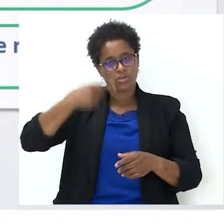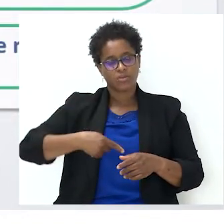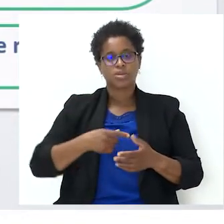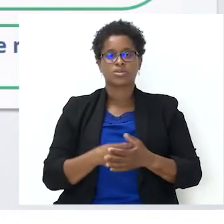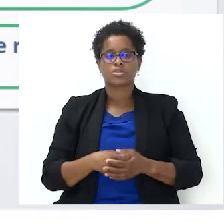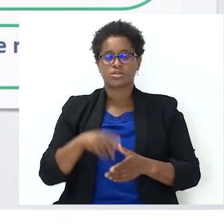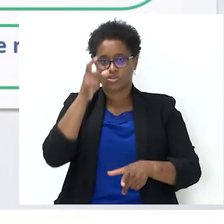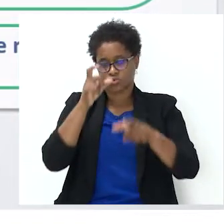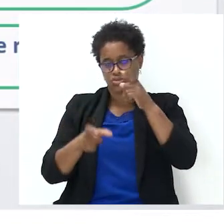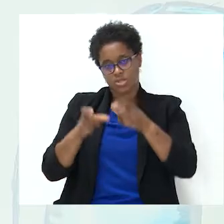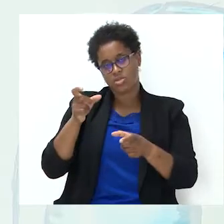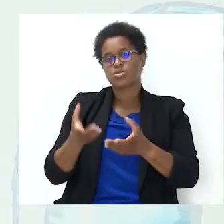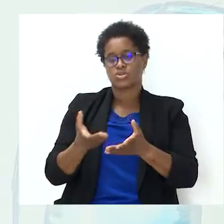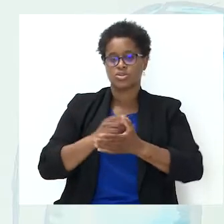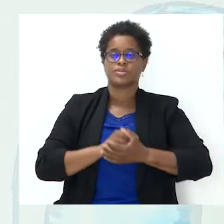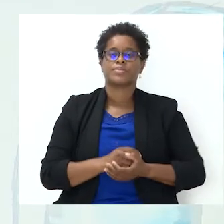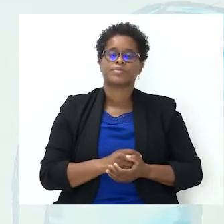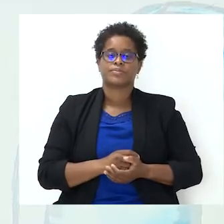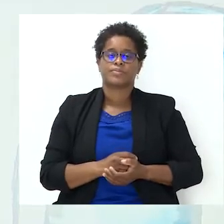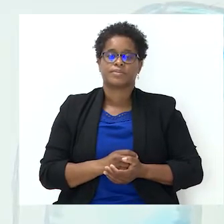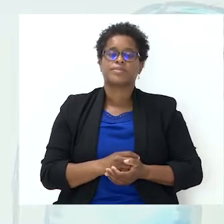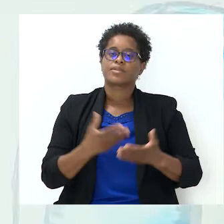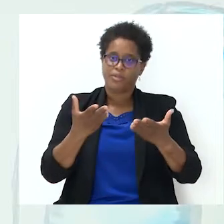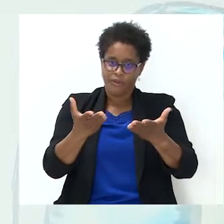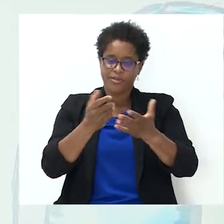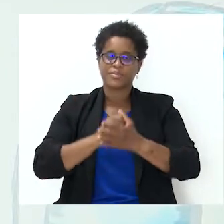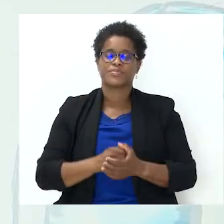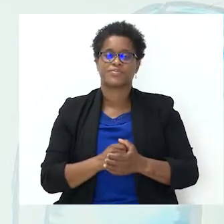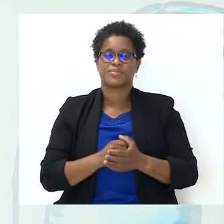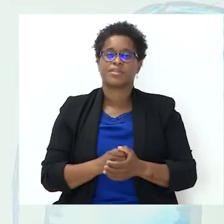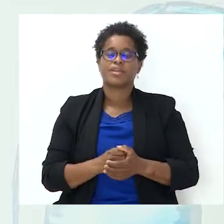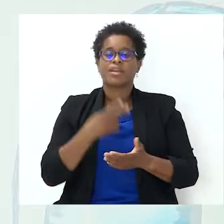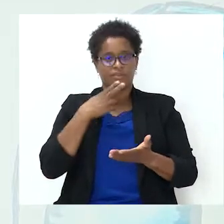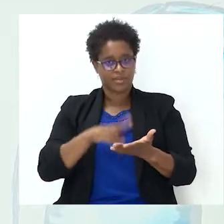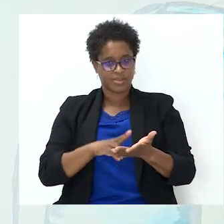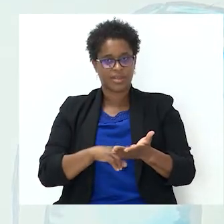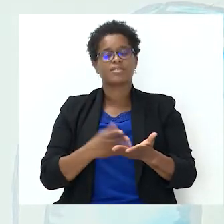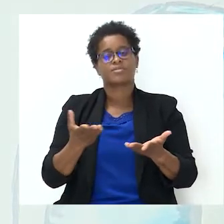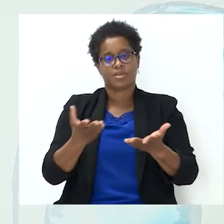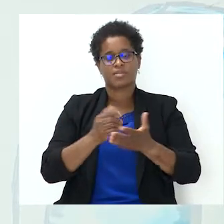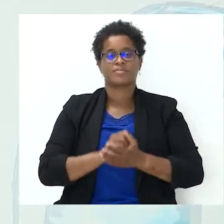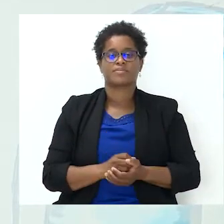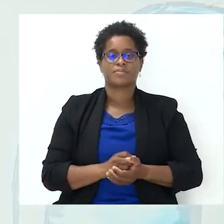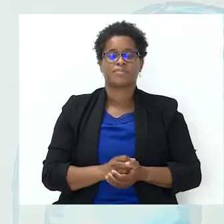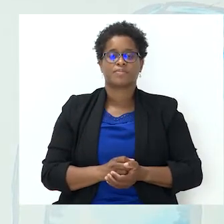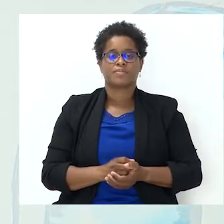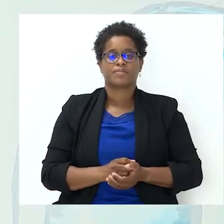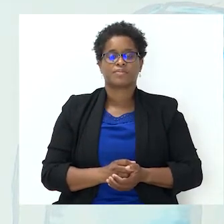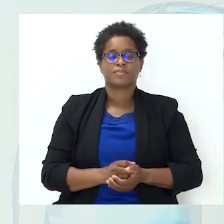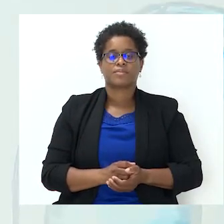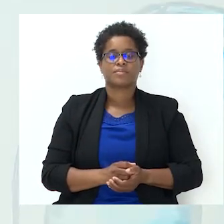deveres dos cidadãos? Pois é verdade, não é? Portanto,